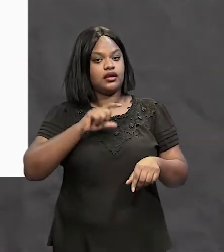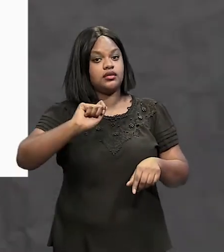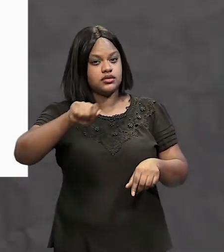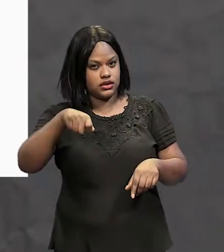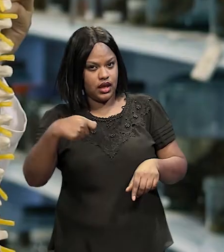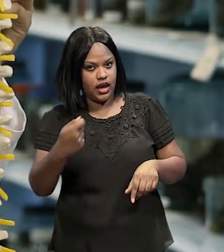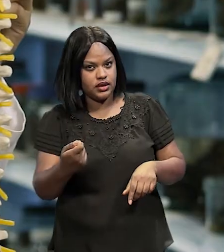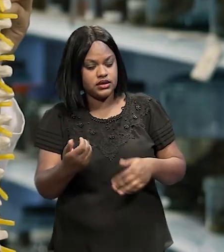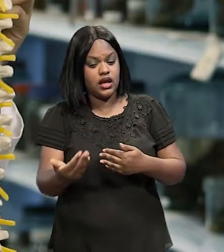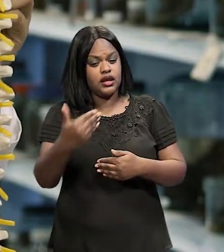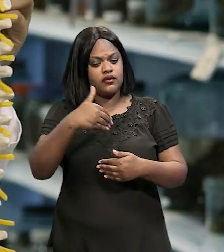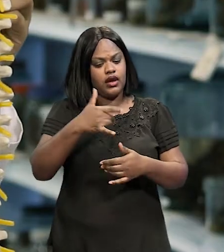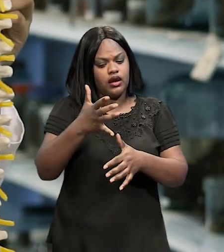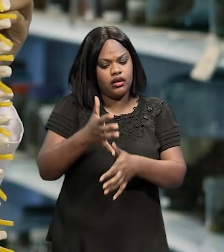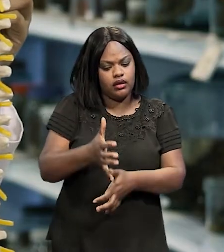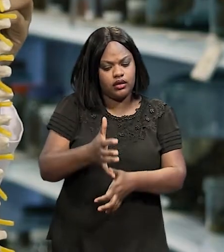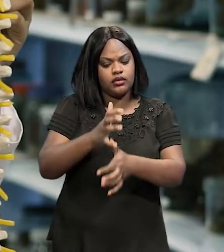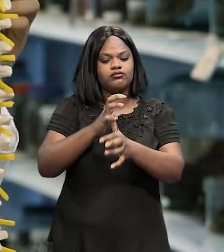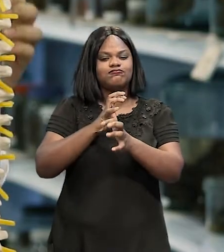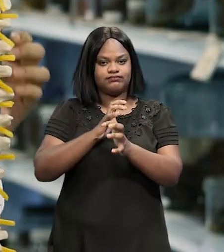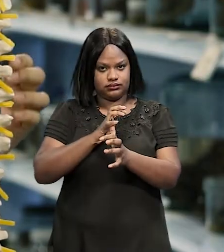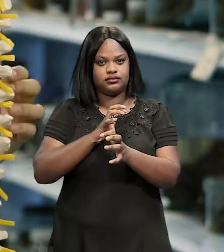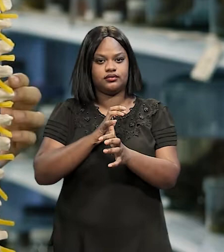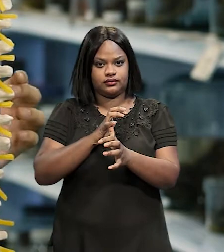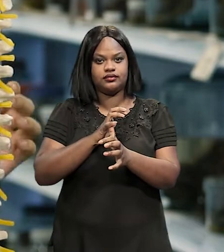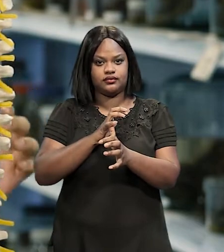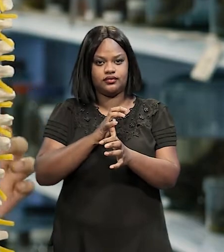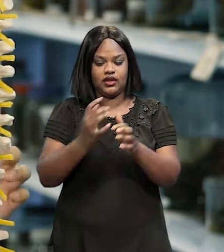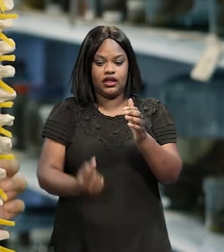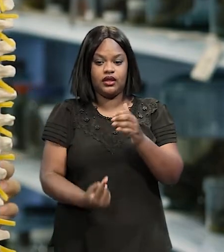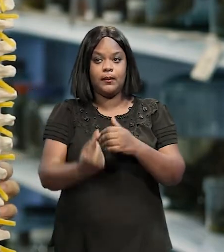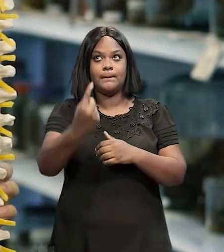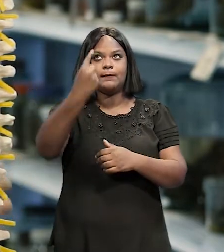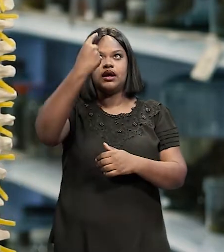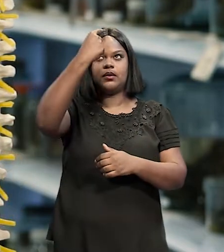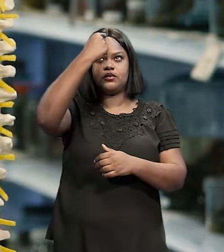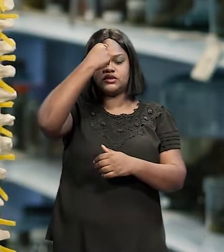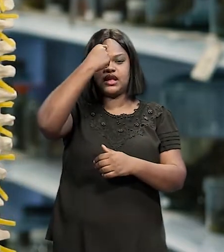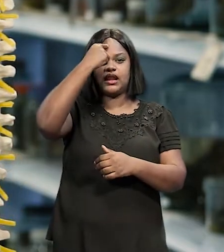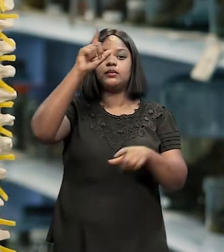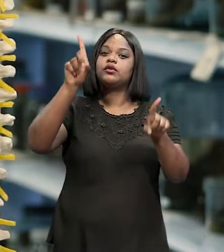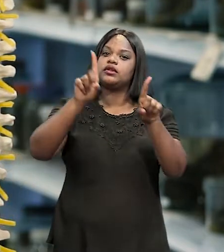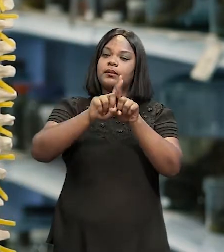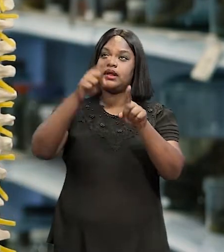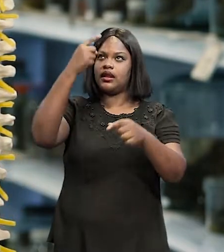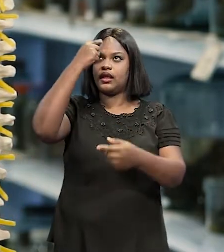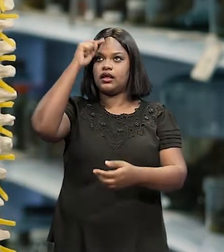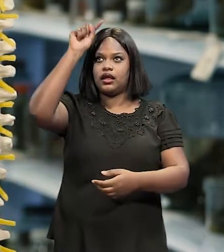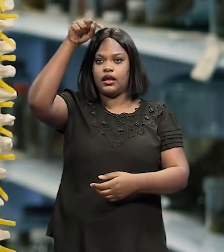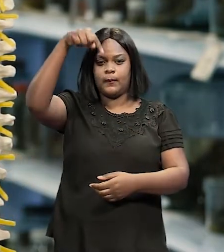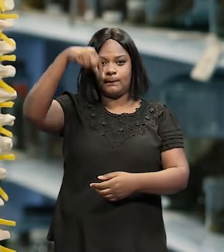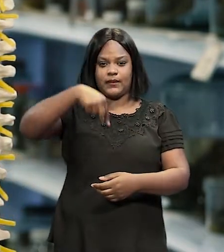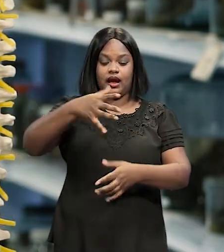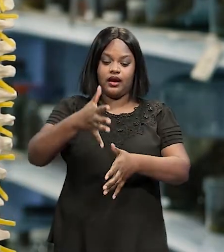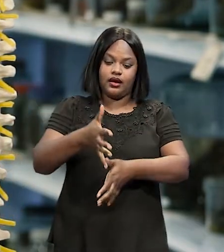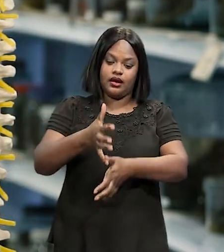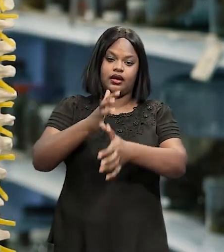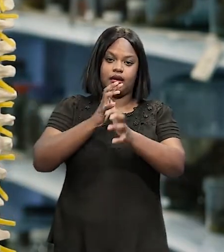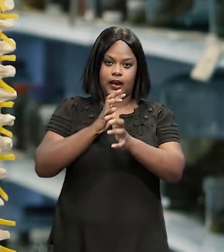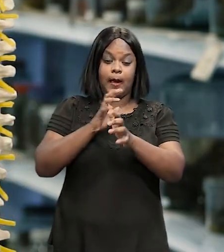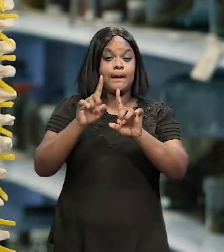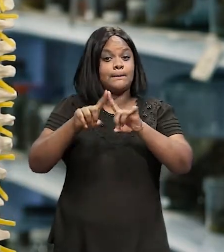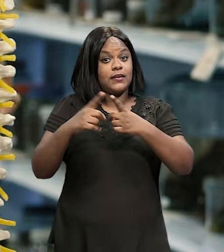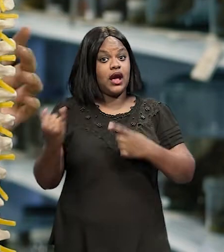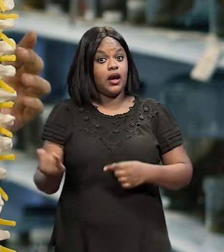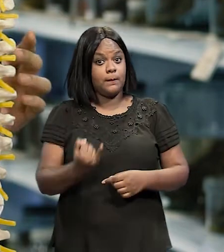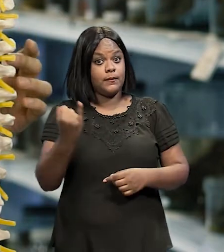vertebral. E a partir dessa estrutura na medula é que ela vai seguir então para o encéfalo. Só que essa medula é tão importante que caso